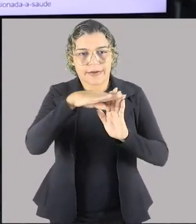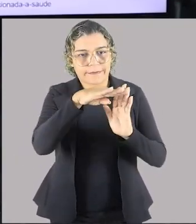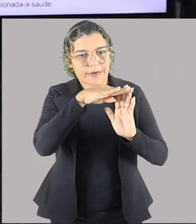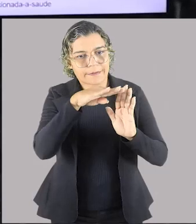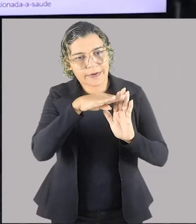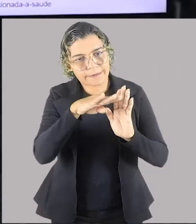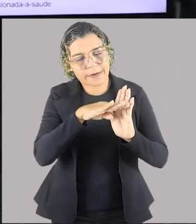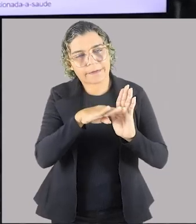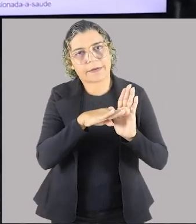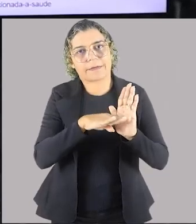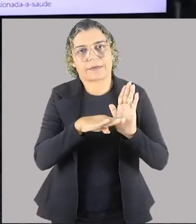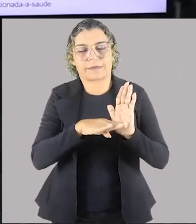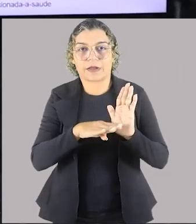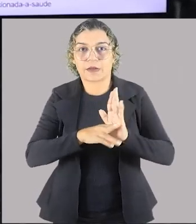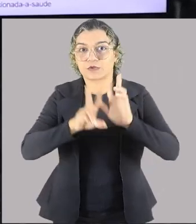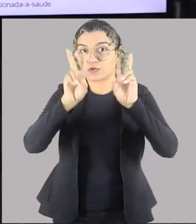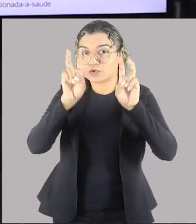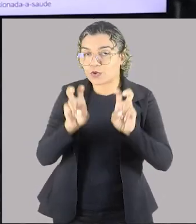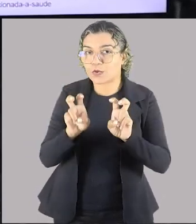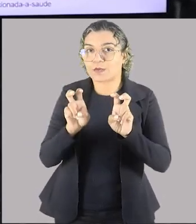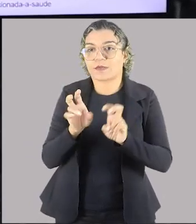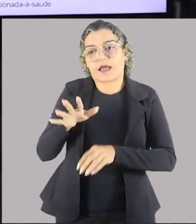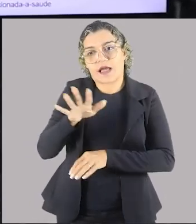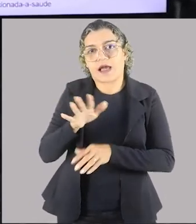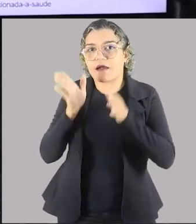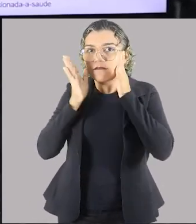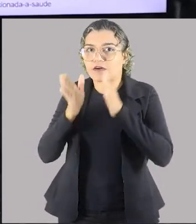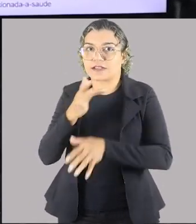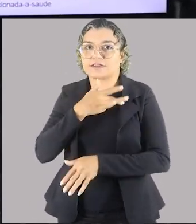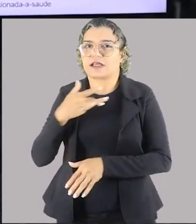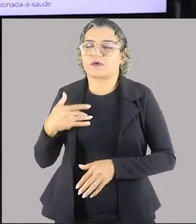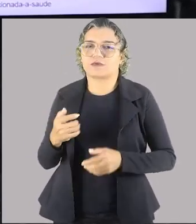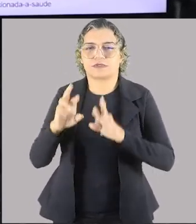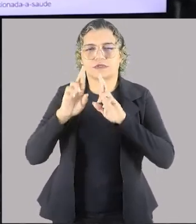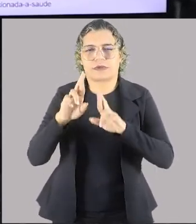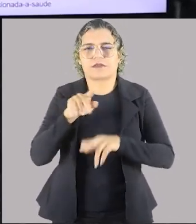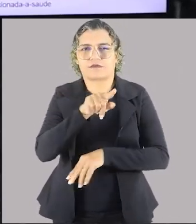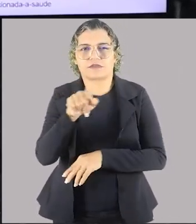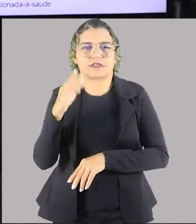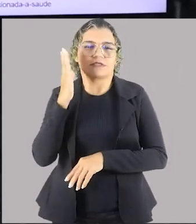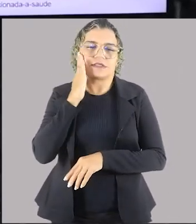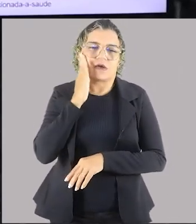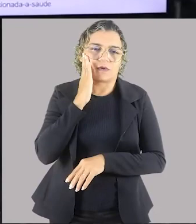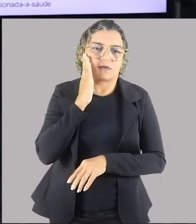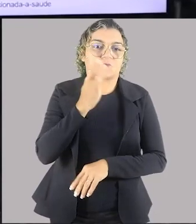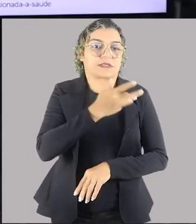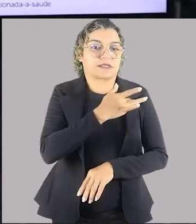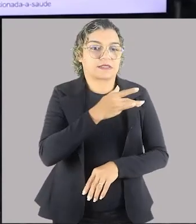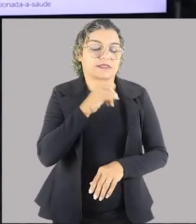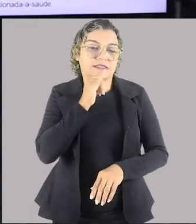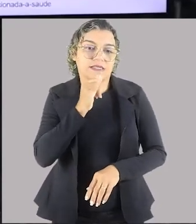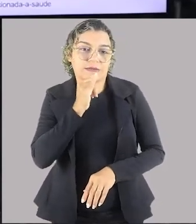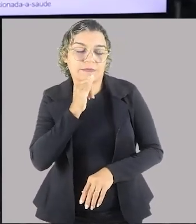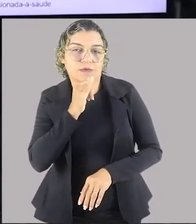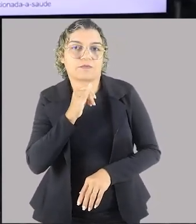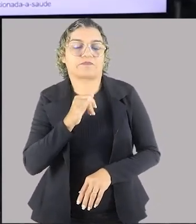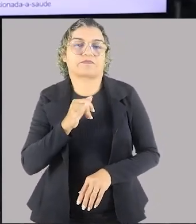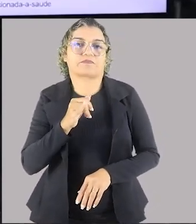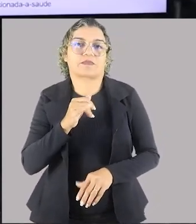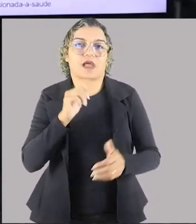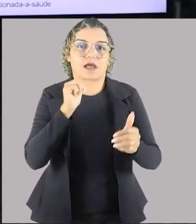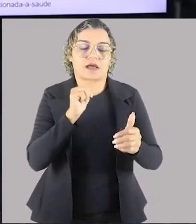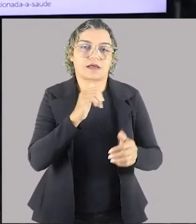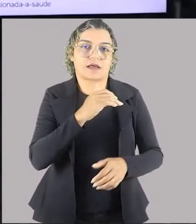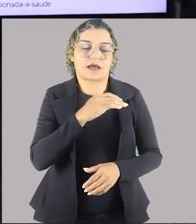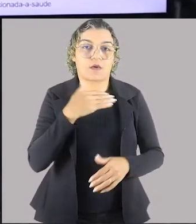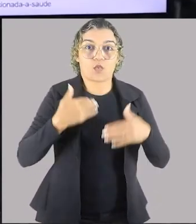da aptidão física relacionada à saúde. Então espero que vocês tenham entendido. Aptidão física relacionada à saúde, aptidão física